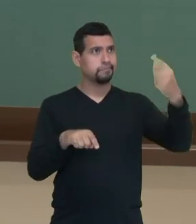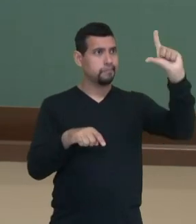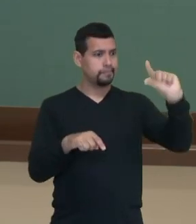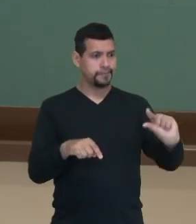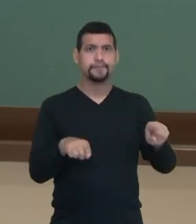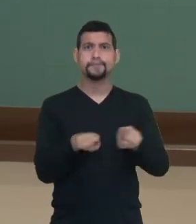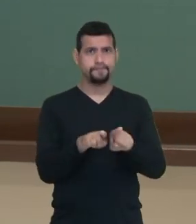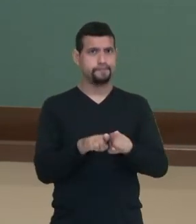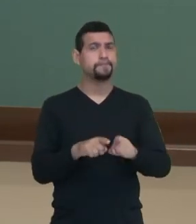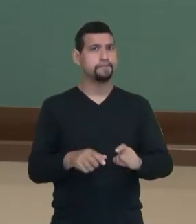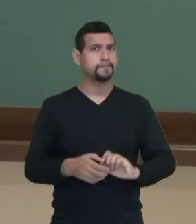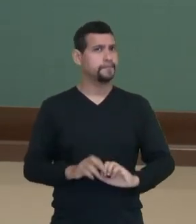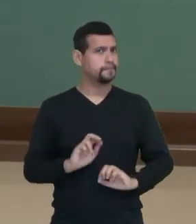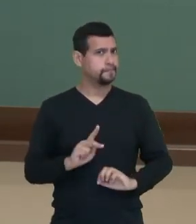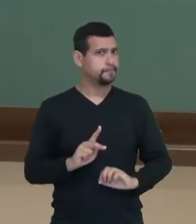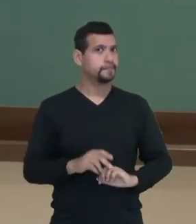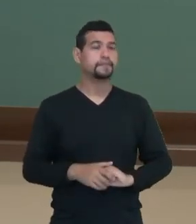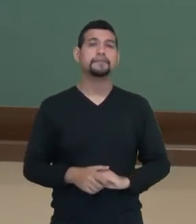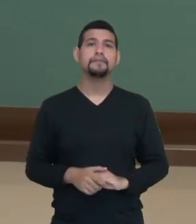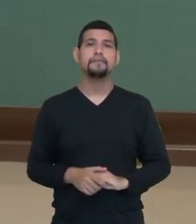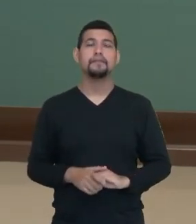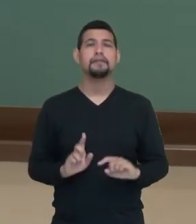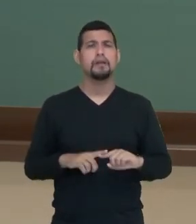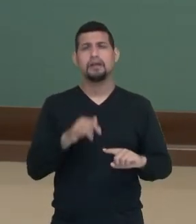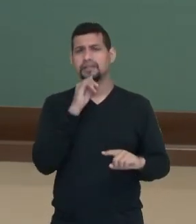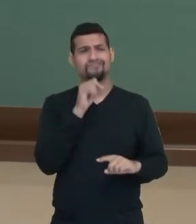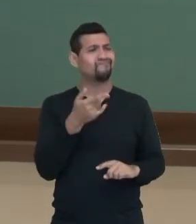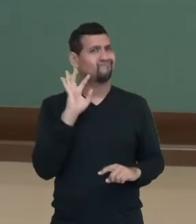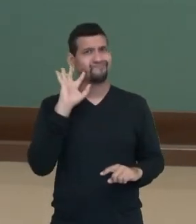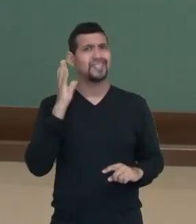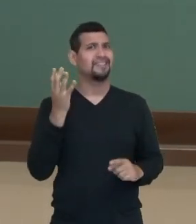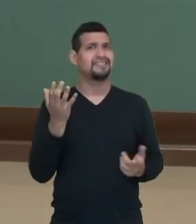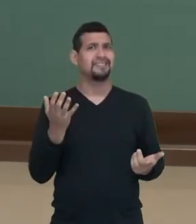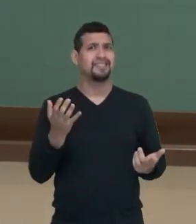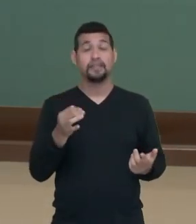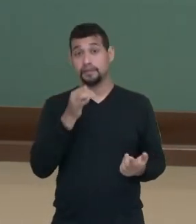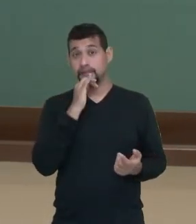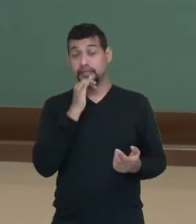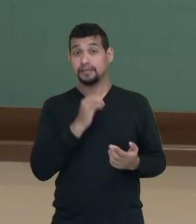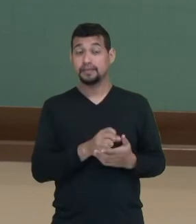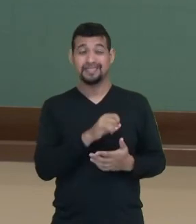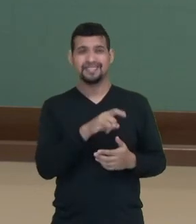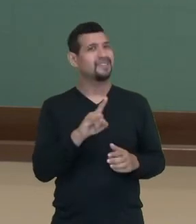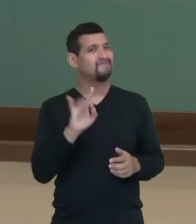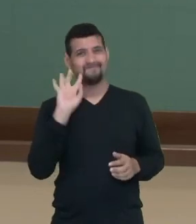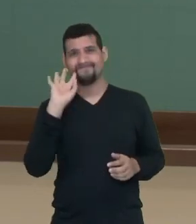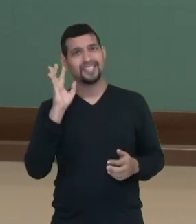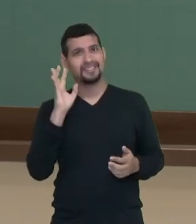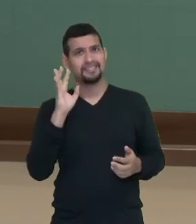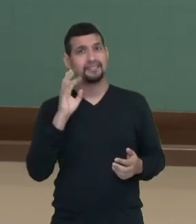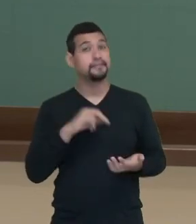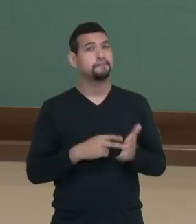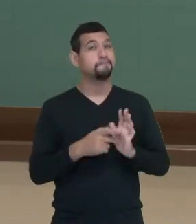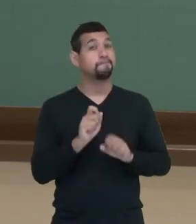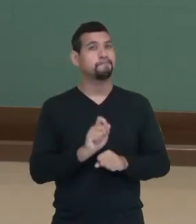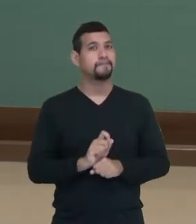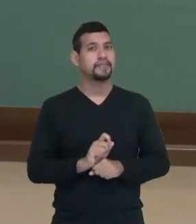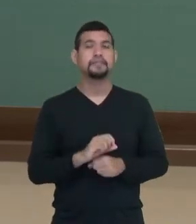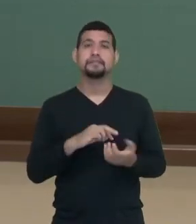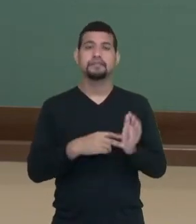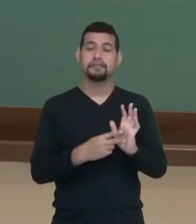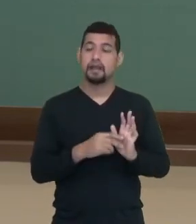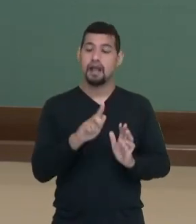razão também diminui, ok? E quando isso não acontece? Bom, quando isso não acontece, significa que